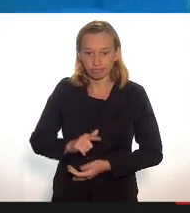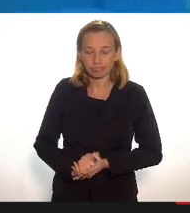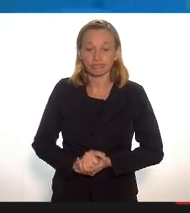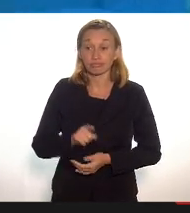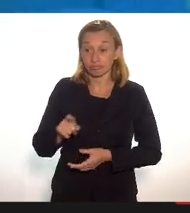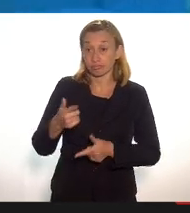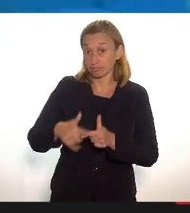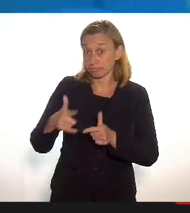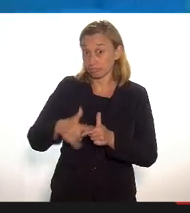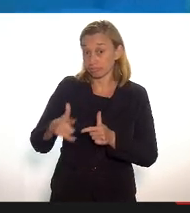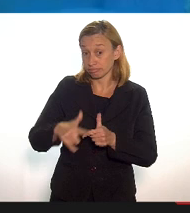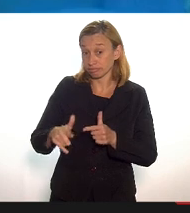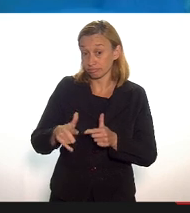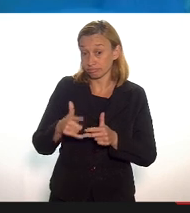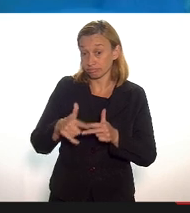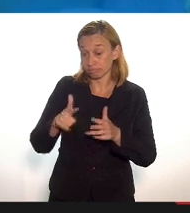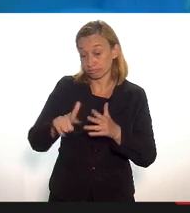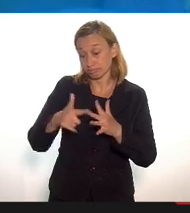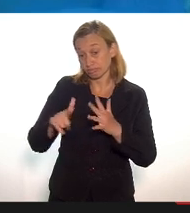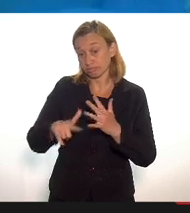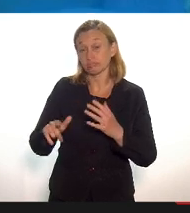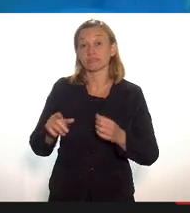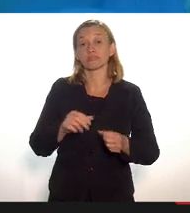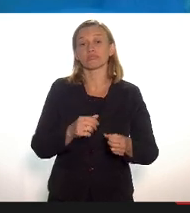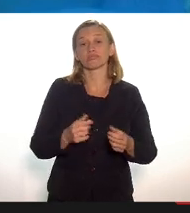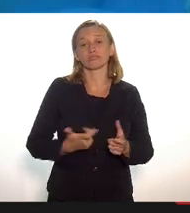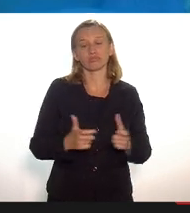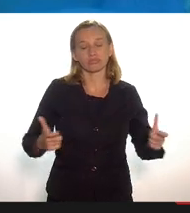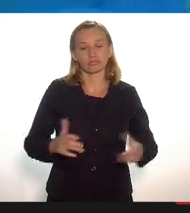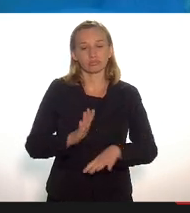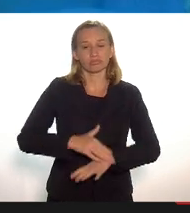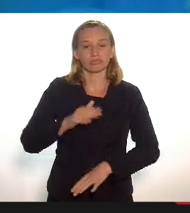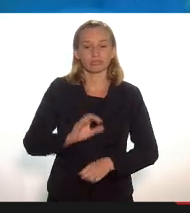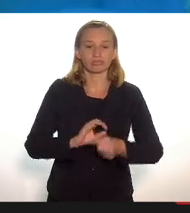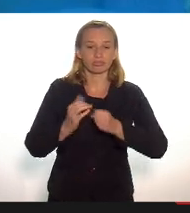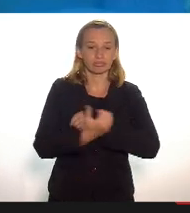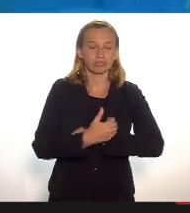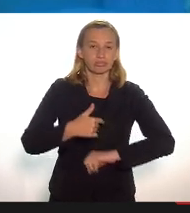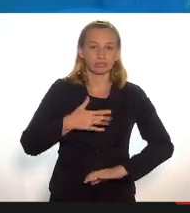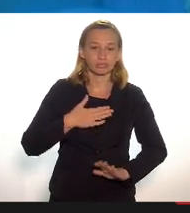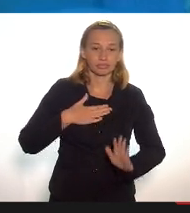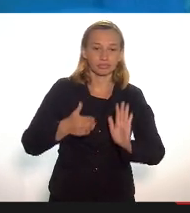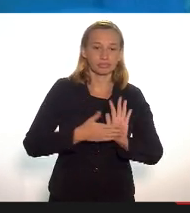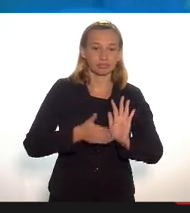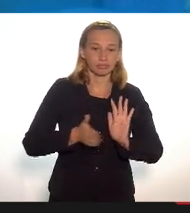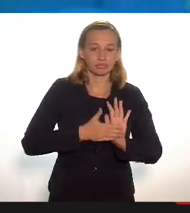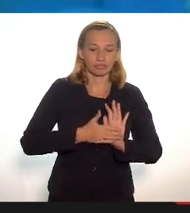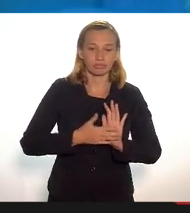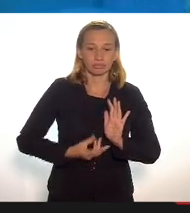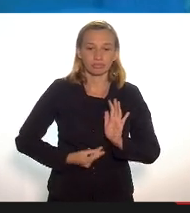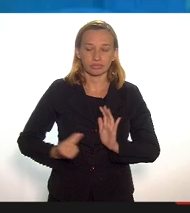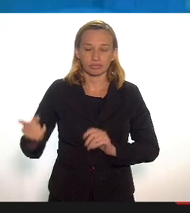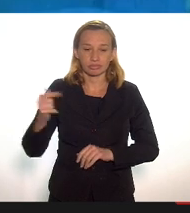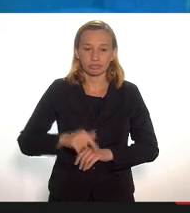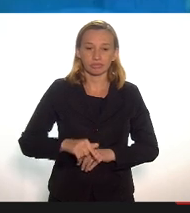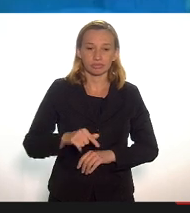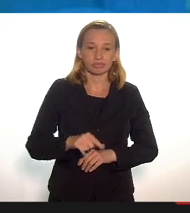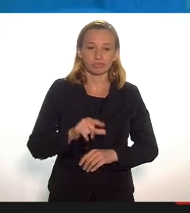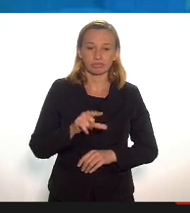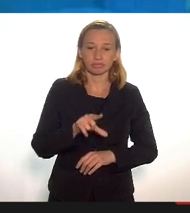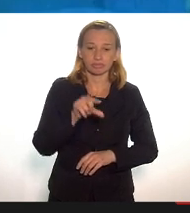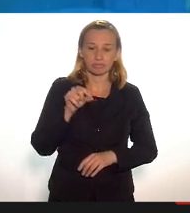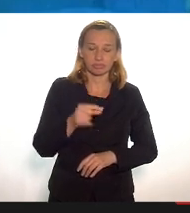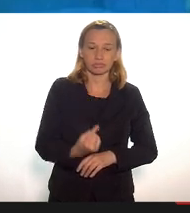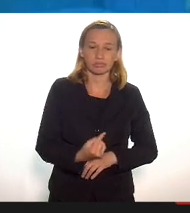esses problemas somente se agravaram com o Covid. Portanto, a minha proposta é que a gente saia daqui com uma decisão das